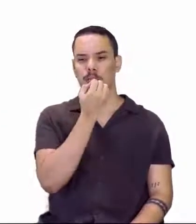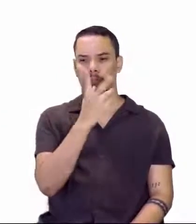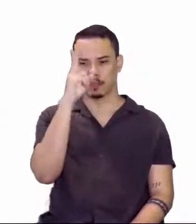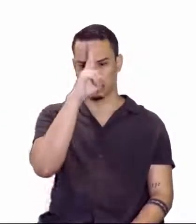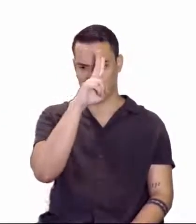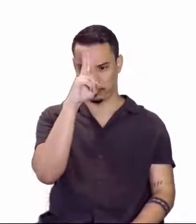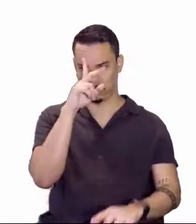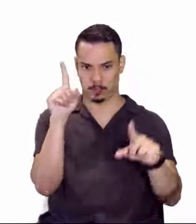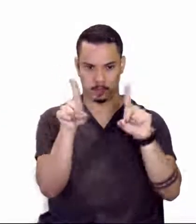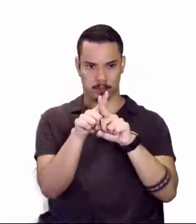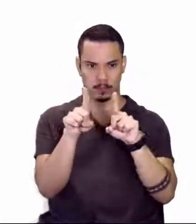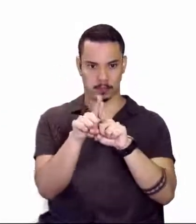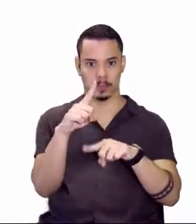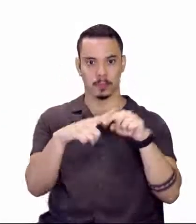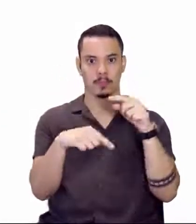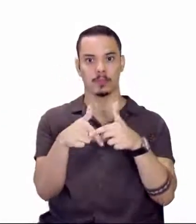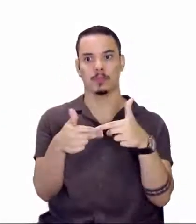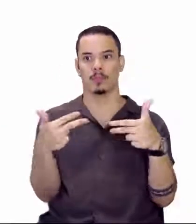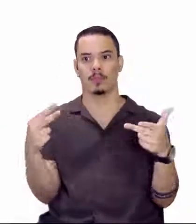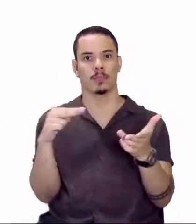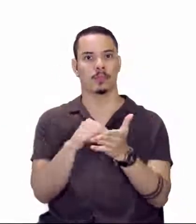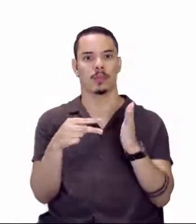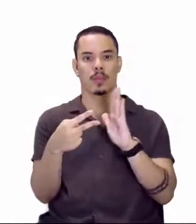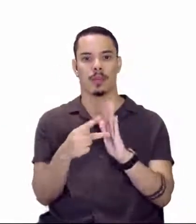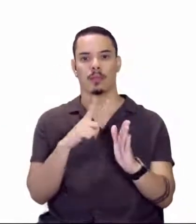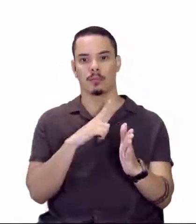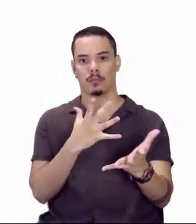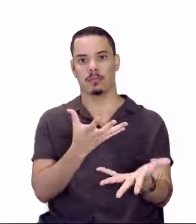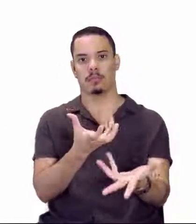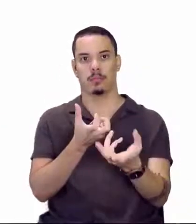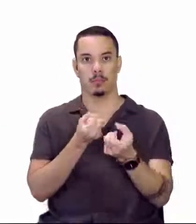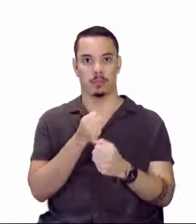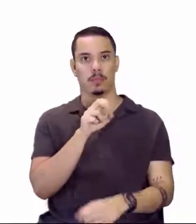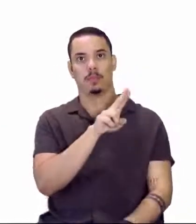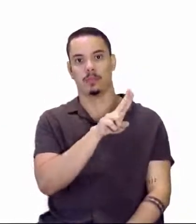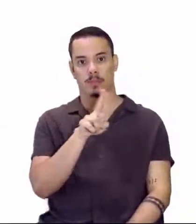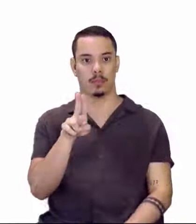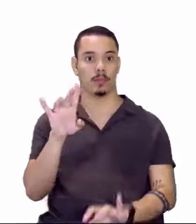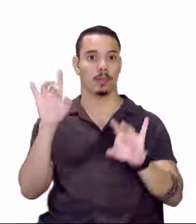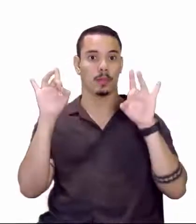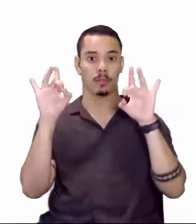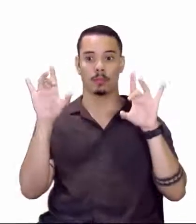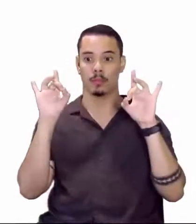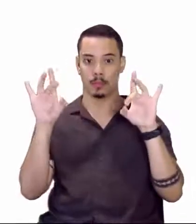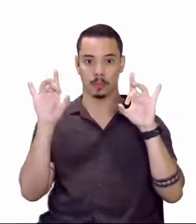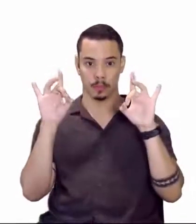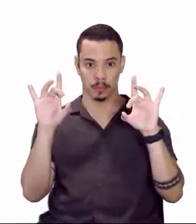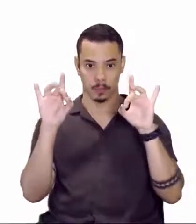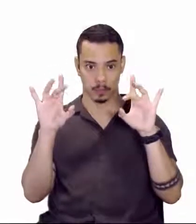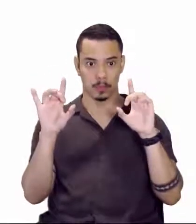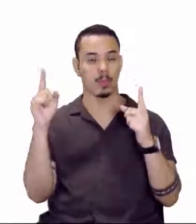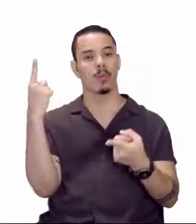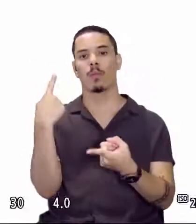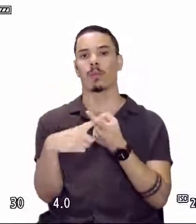elementos representativos, eles recebem denominações especiais. E essas